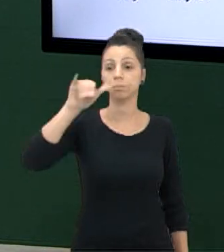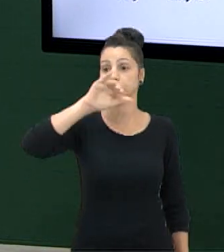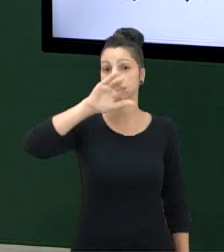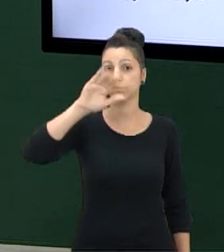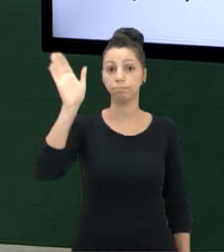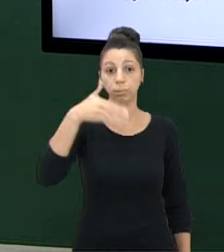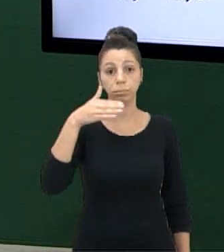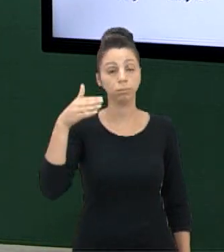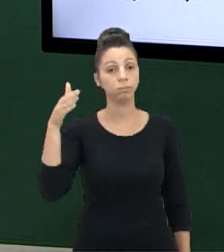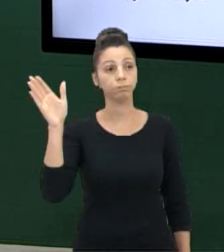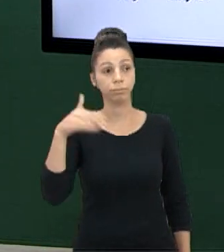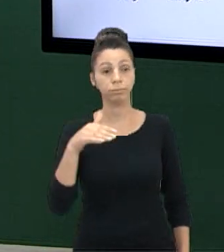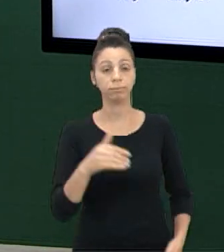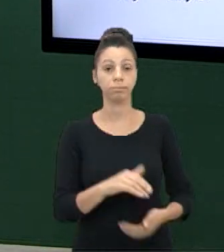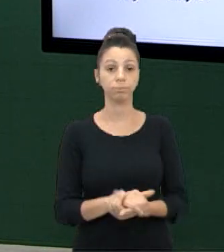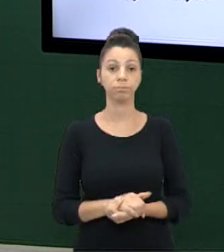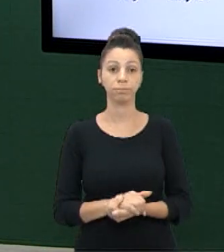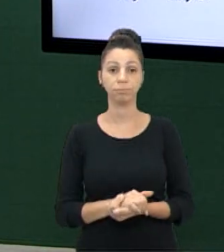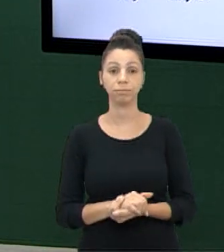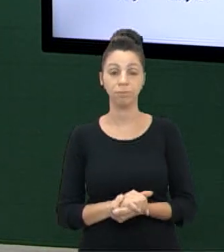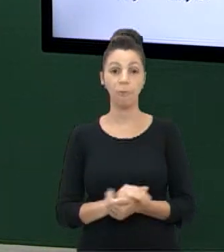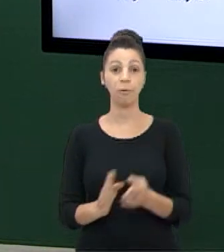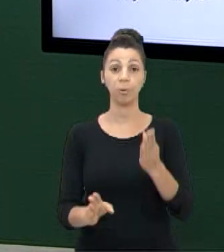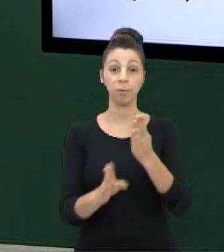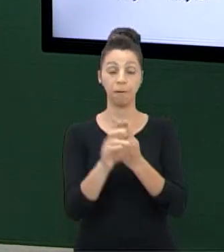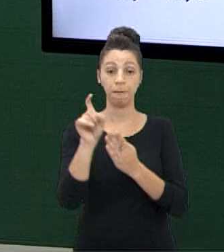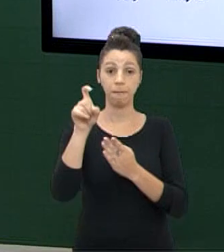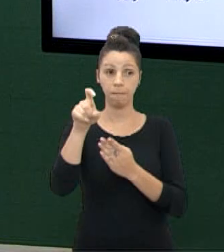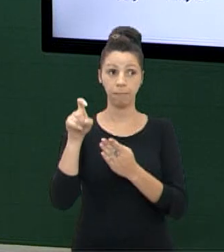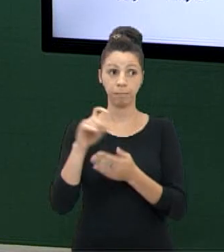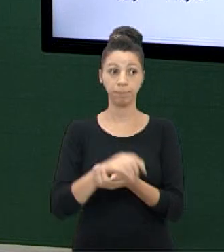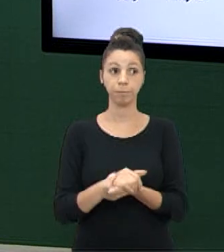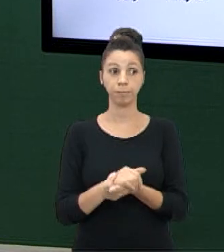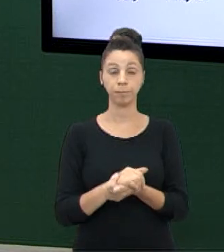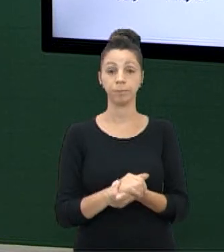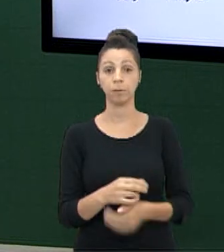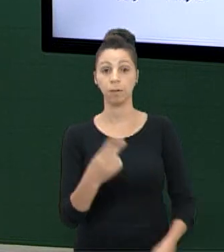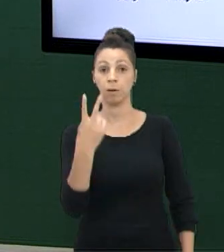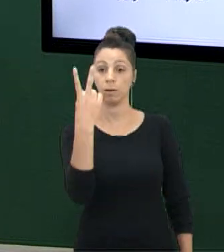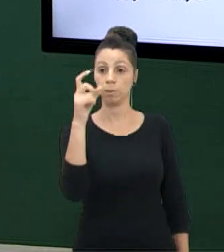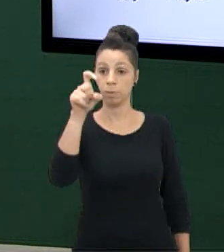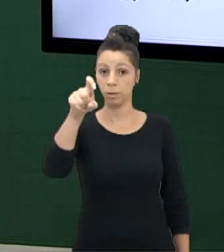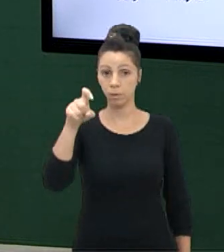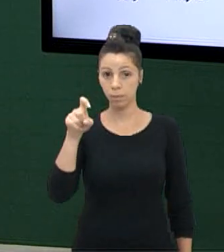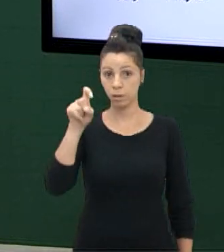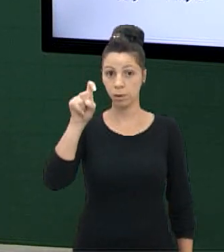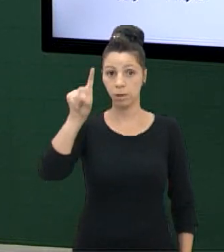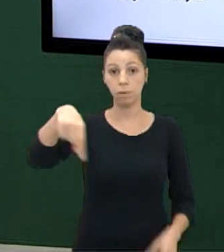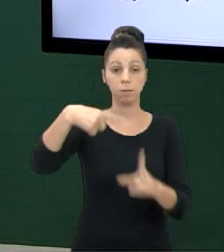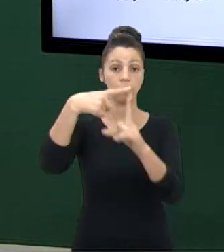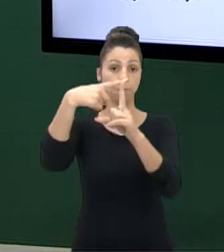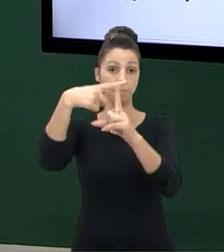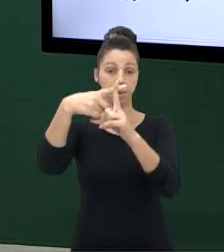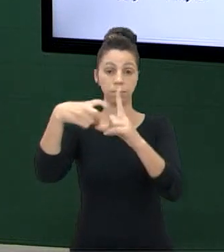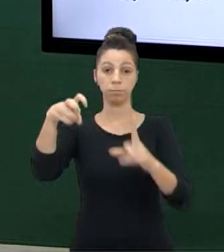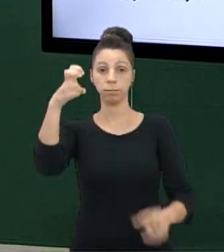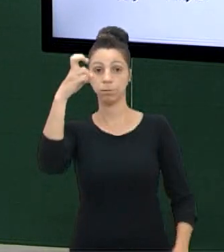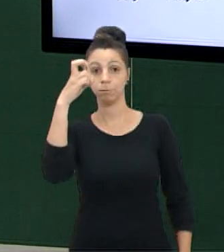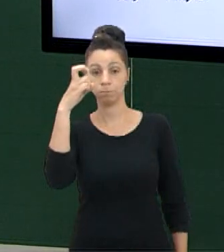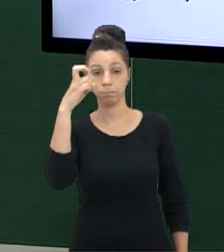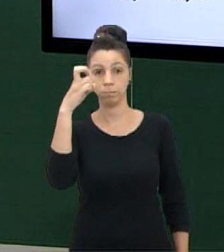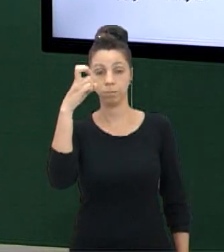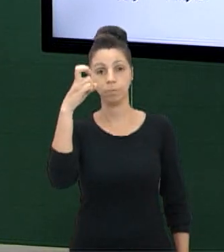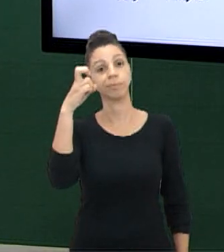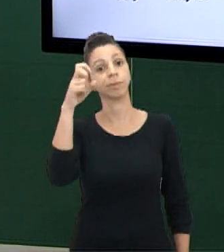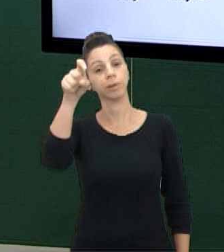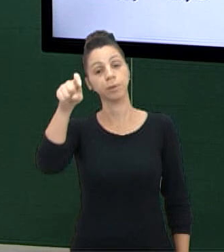ok? E vai ter, então, o valor de x. Observe, 2x mais 5x, quanto que eu tenho? 7x.